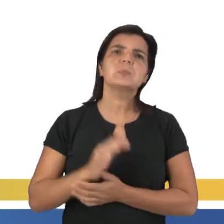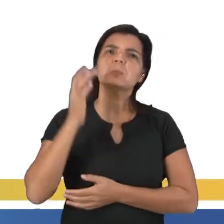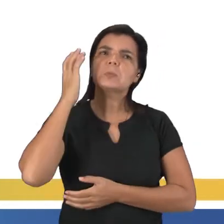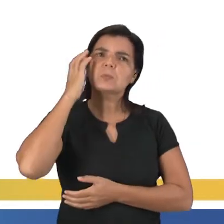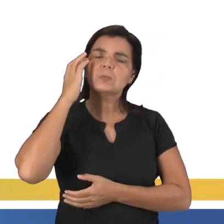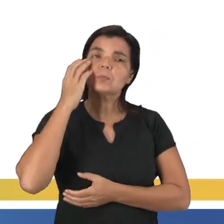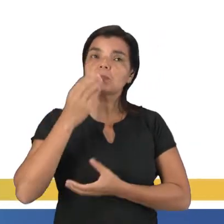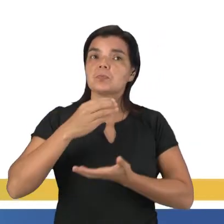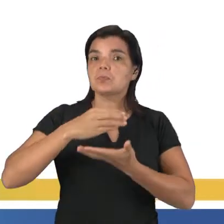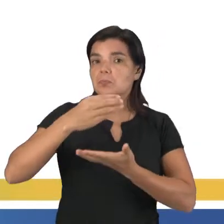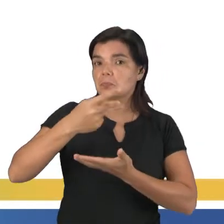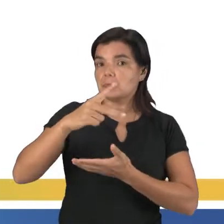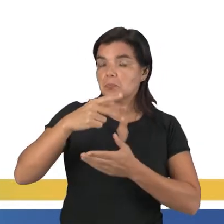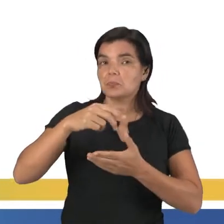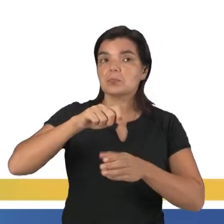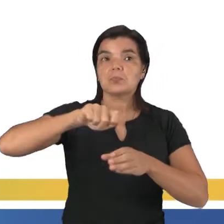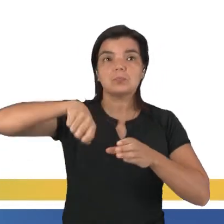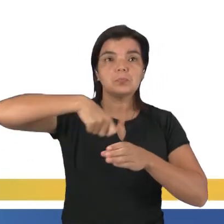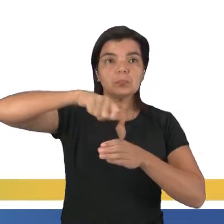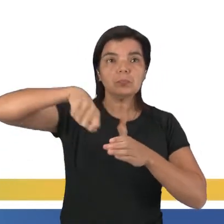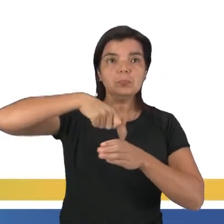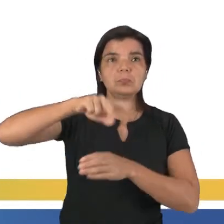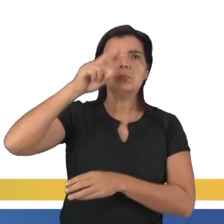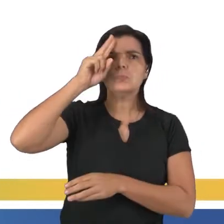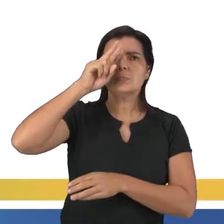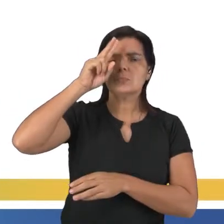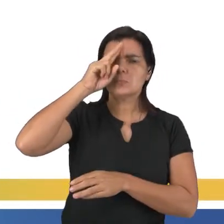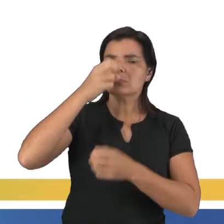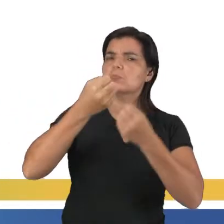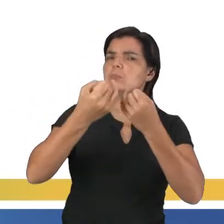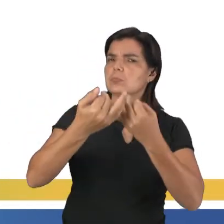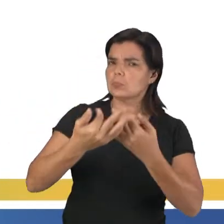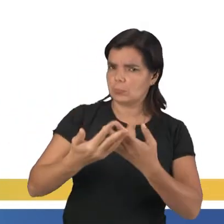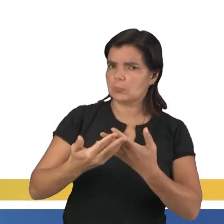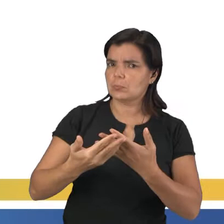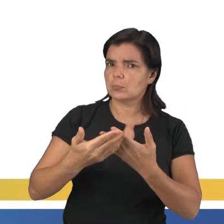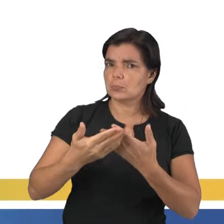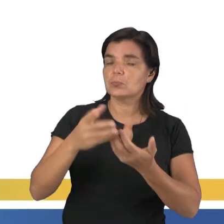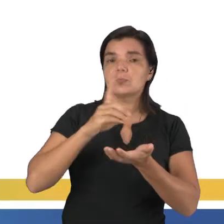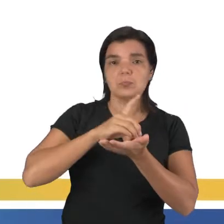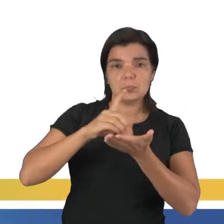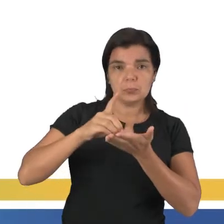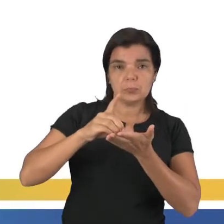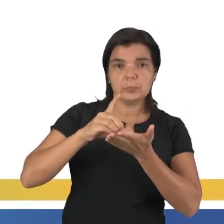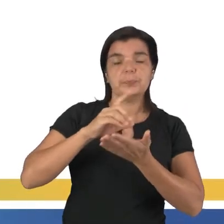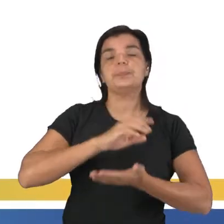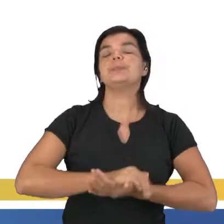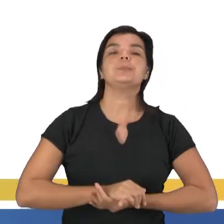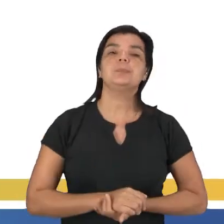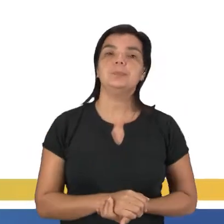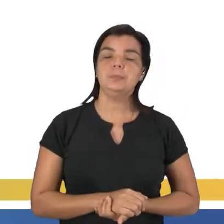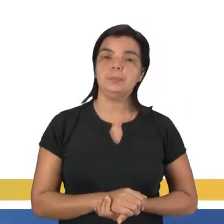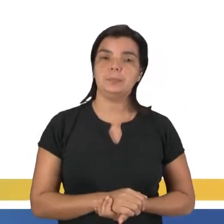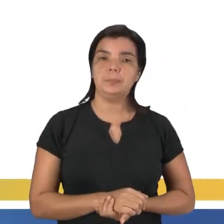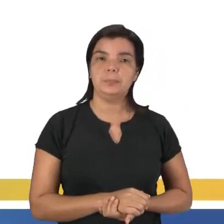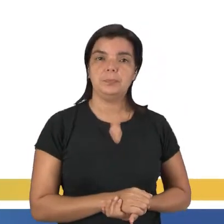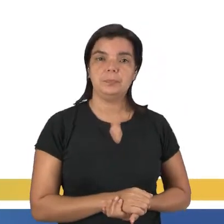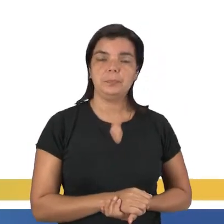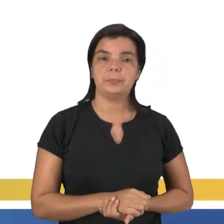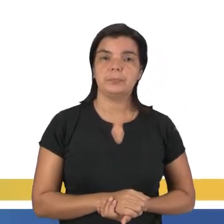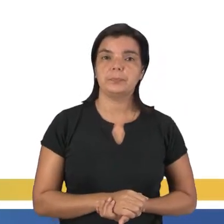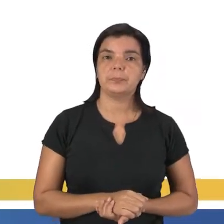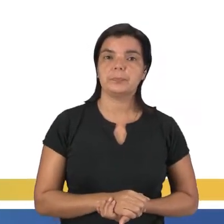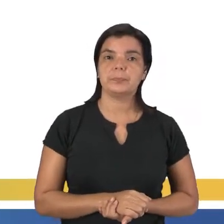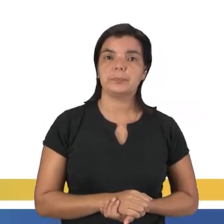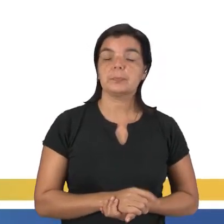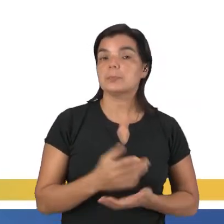que há algum recipiente em sua cozinha que relembre essa definição? Algo que tenha um corpo vazio aí na sua